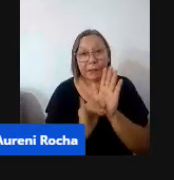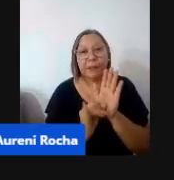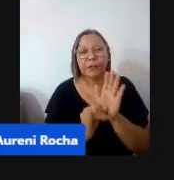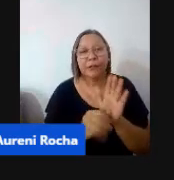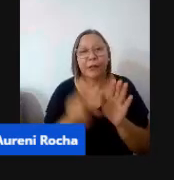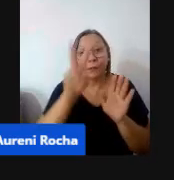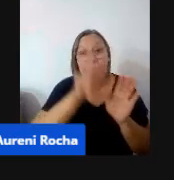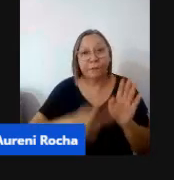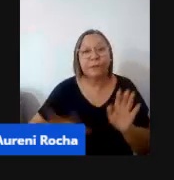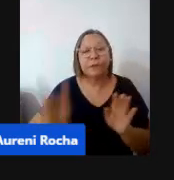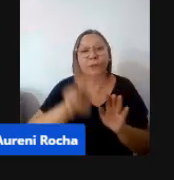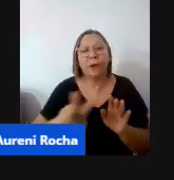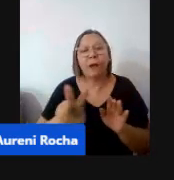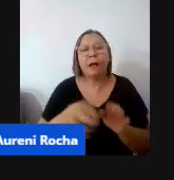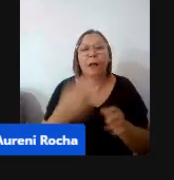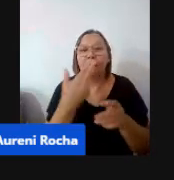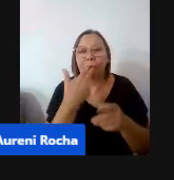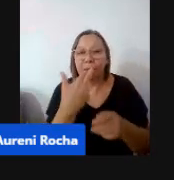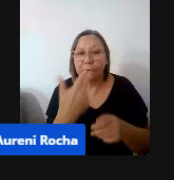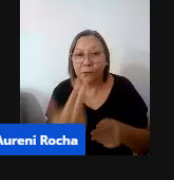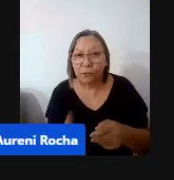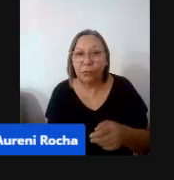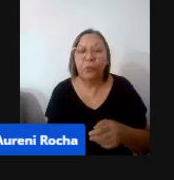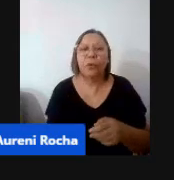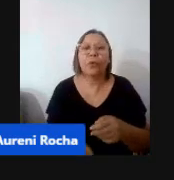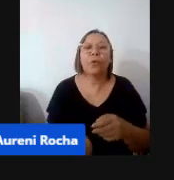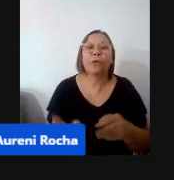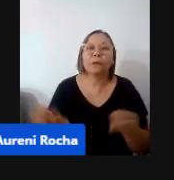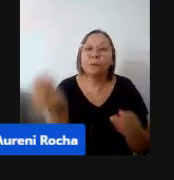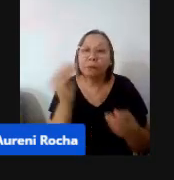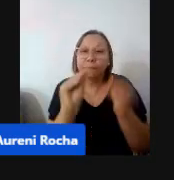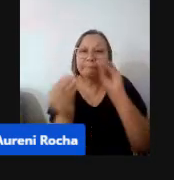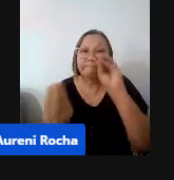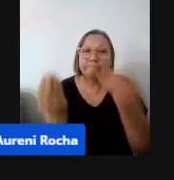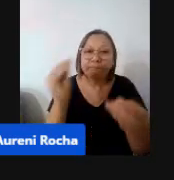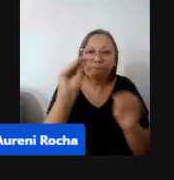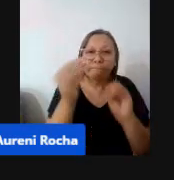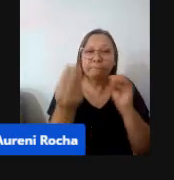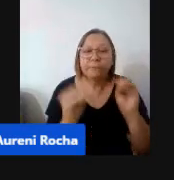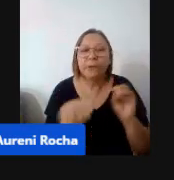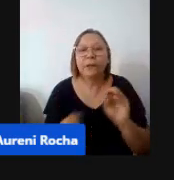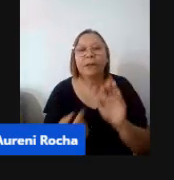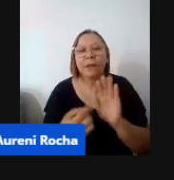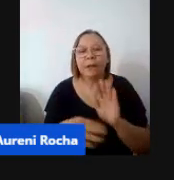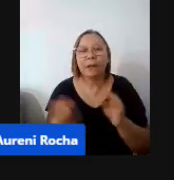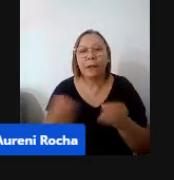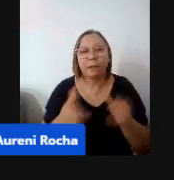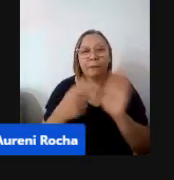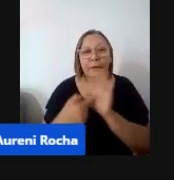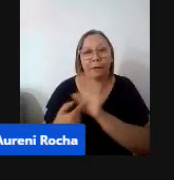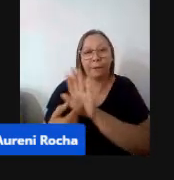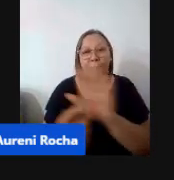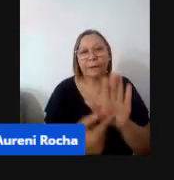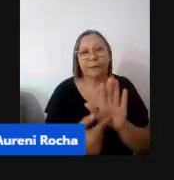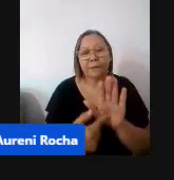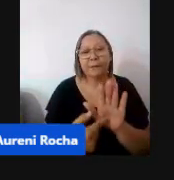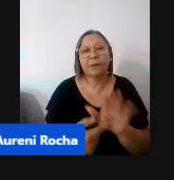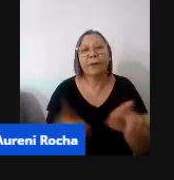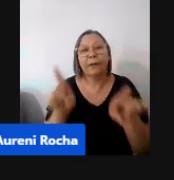das cores, dos elementos, que são as imagens que compõem a apresentação, e por meio das fontes que